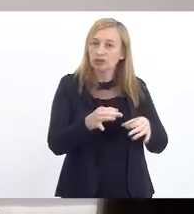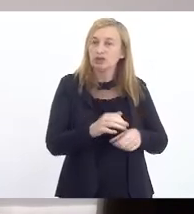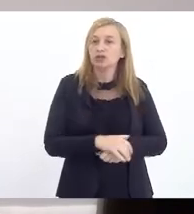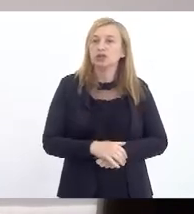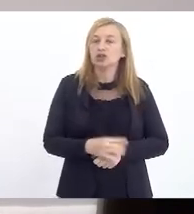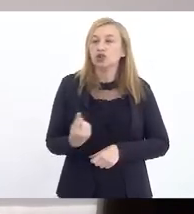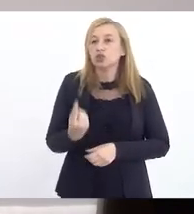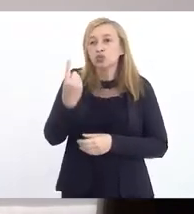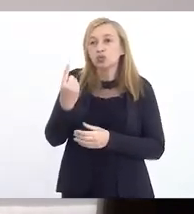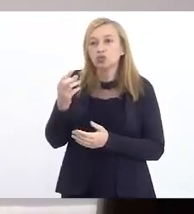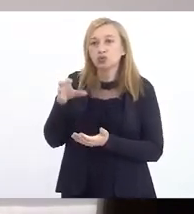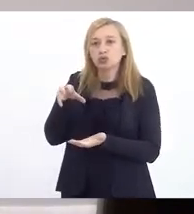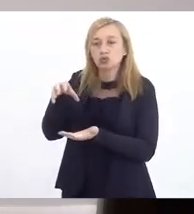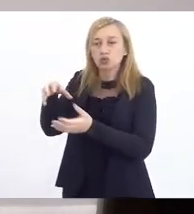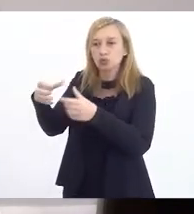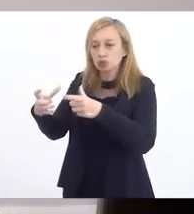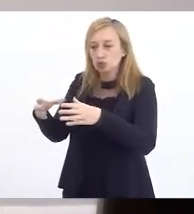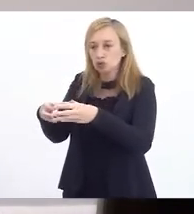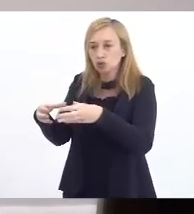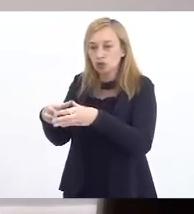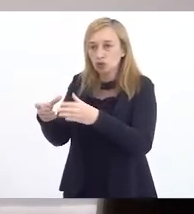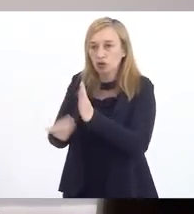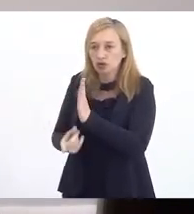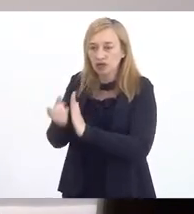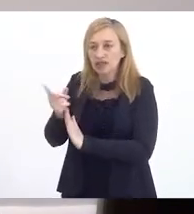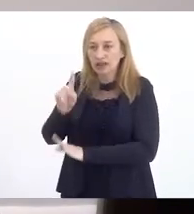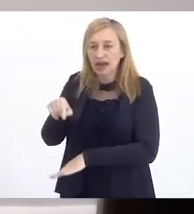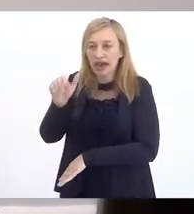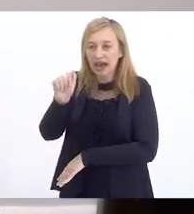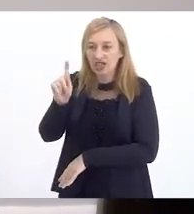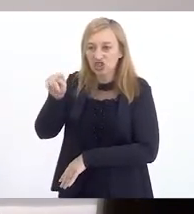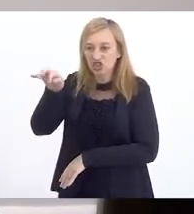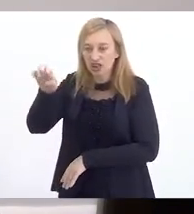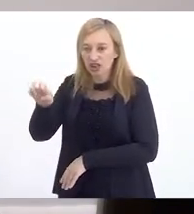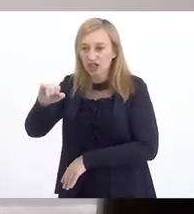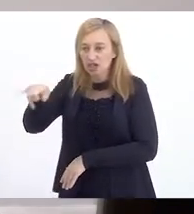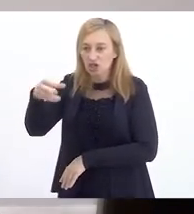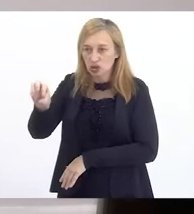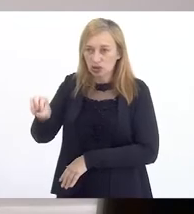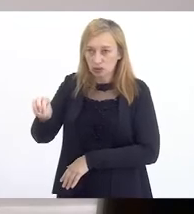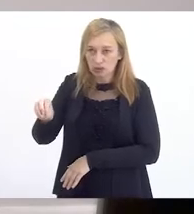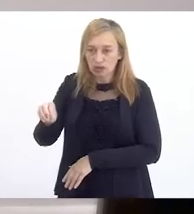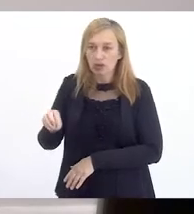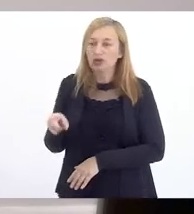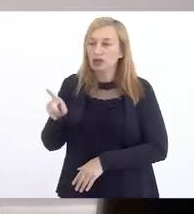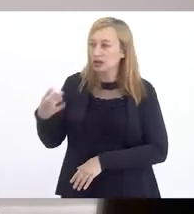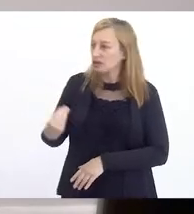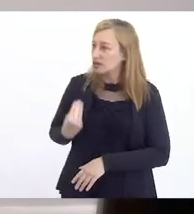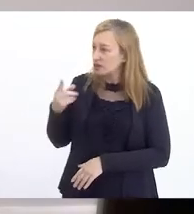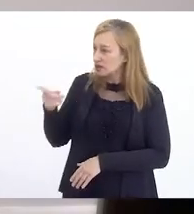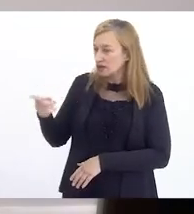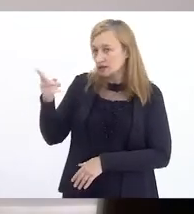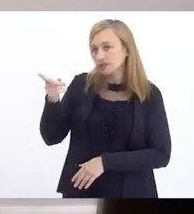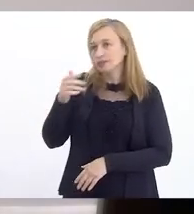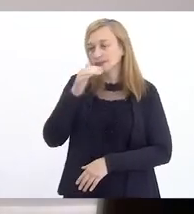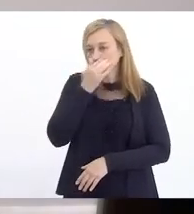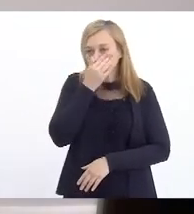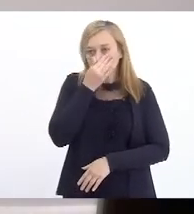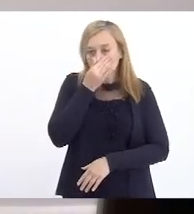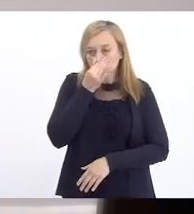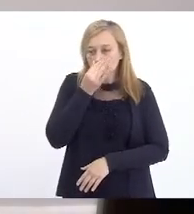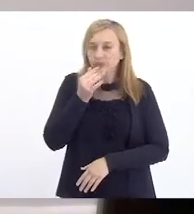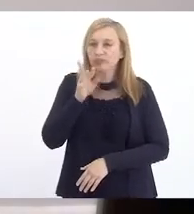órgão financeiro que a gente tem é a GERIO, né? Não tem mais nada. E tem aqui, está até aqui presente